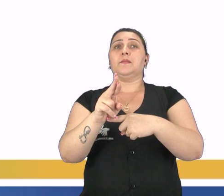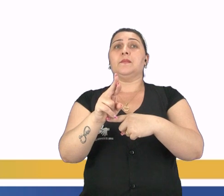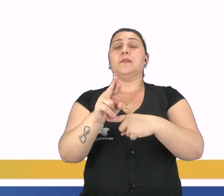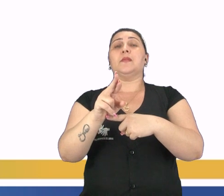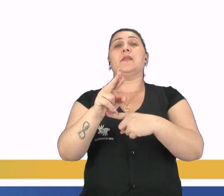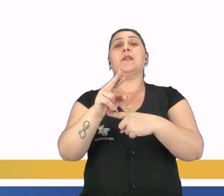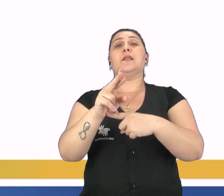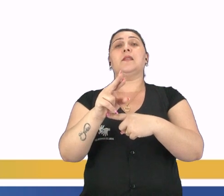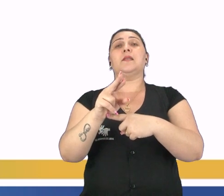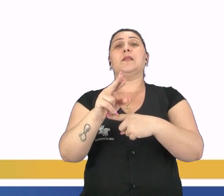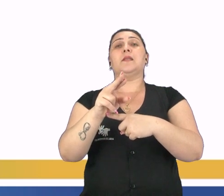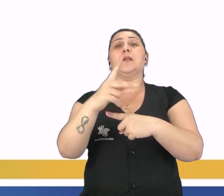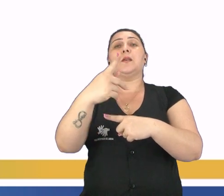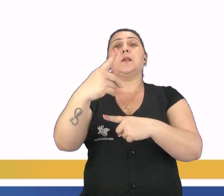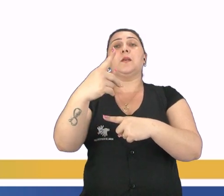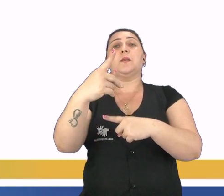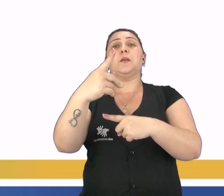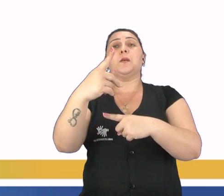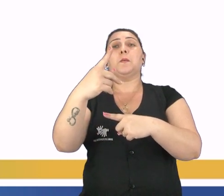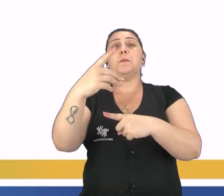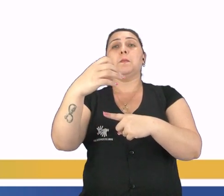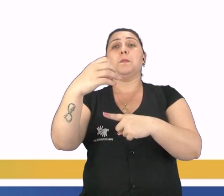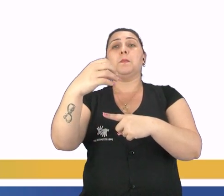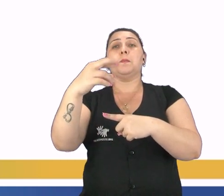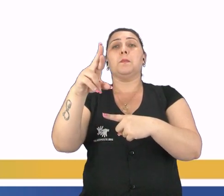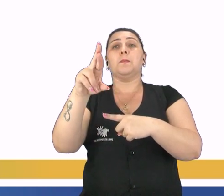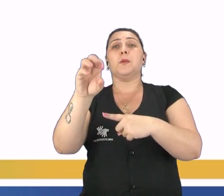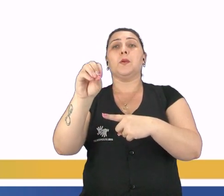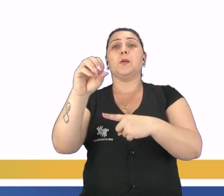proporção. Observe.